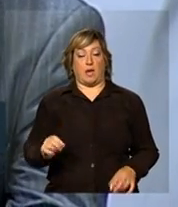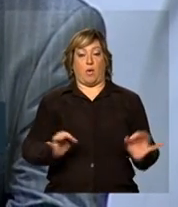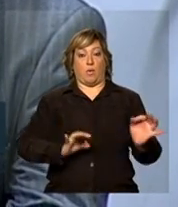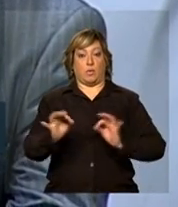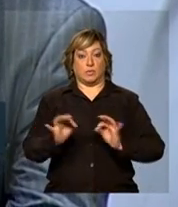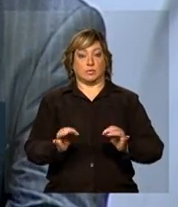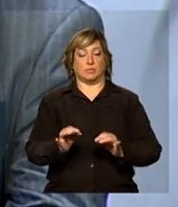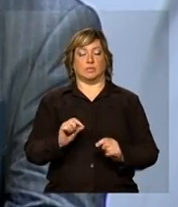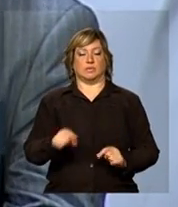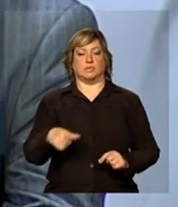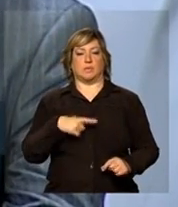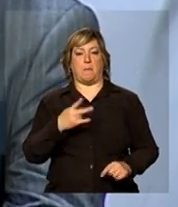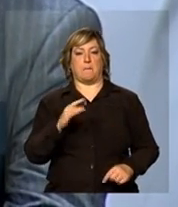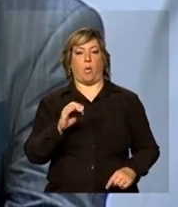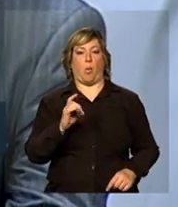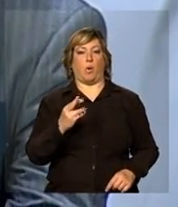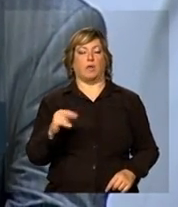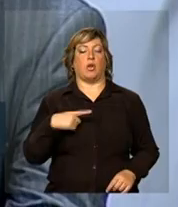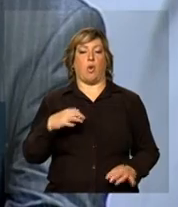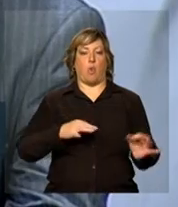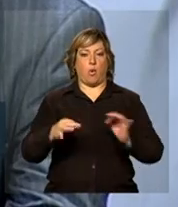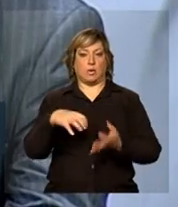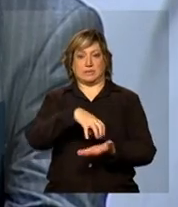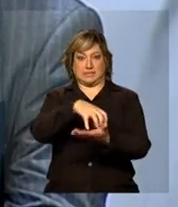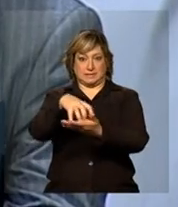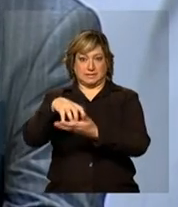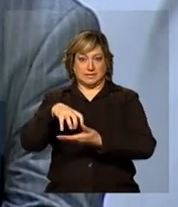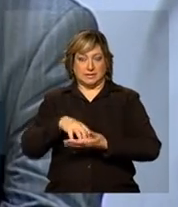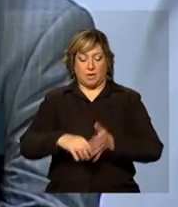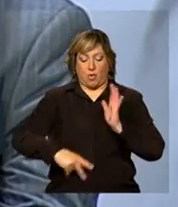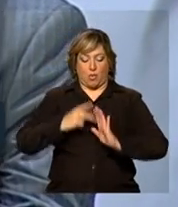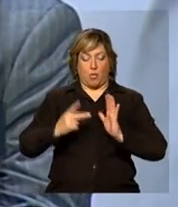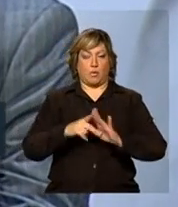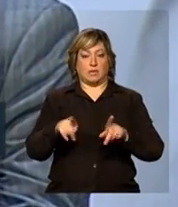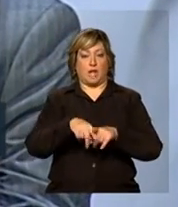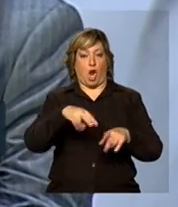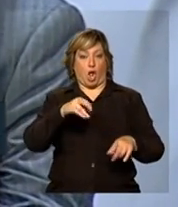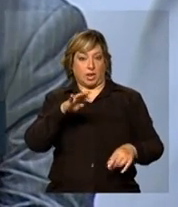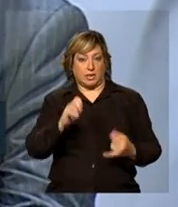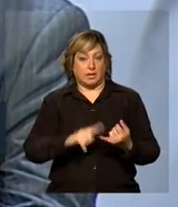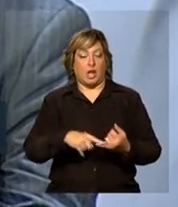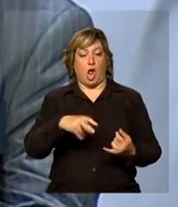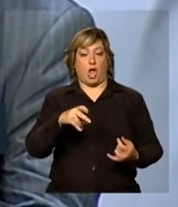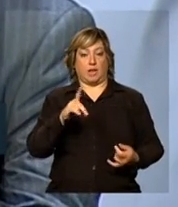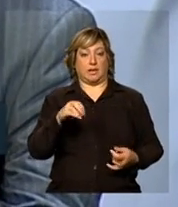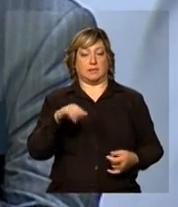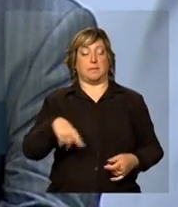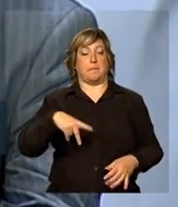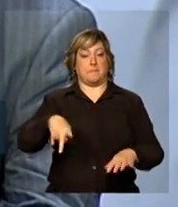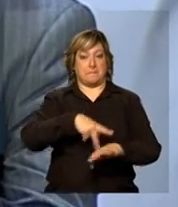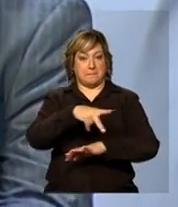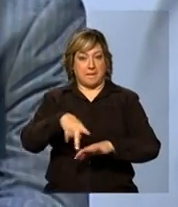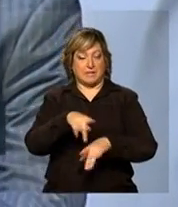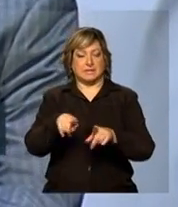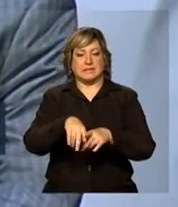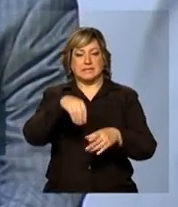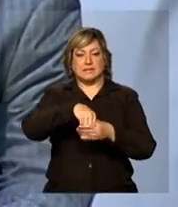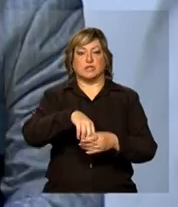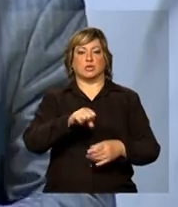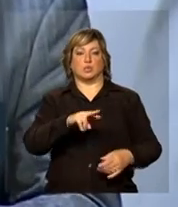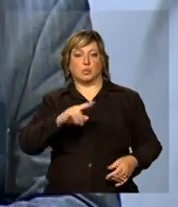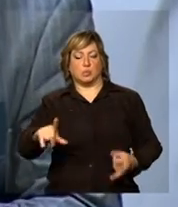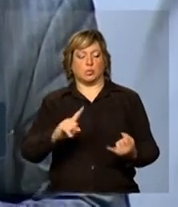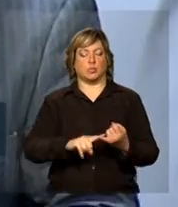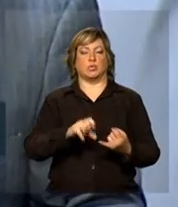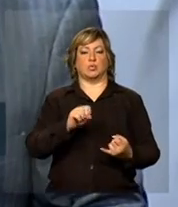de órgãos e centros de transplantes nos estados do norte e nordeste do país e no interior do sul, sudeste, e